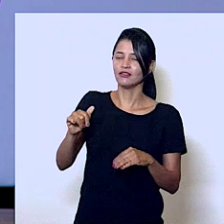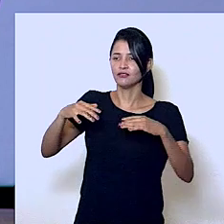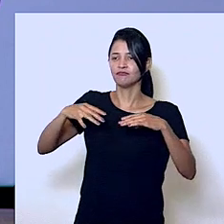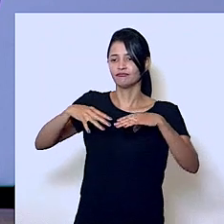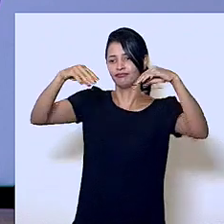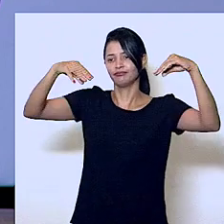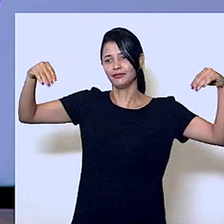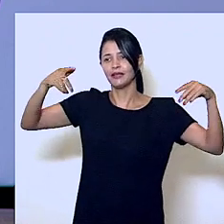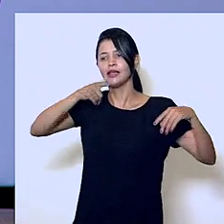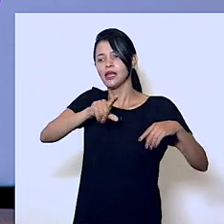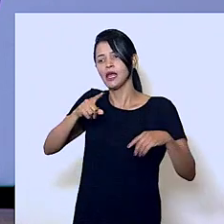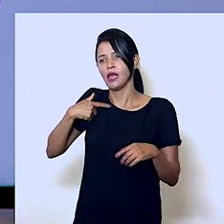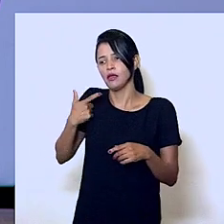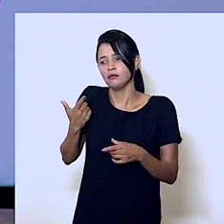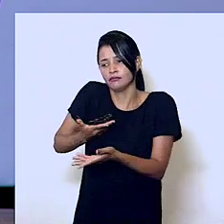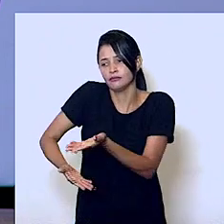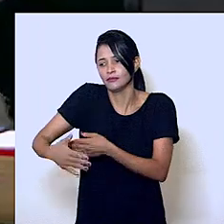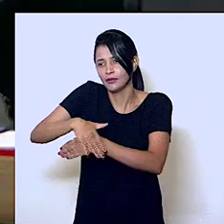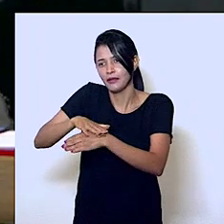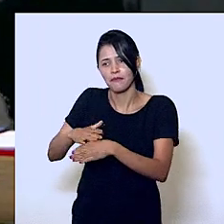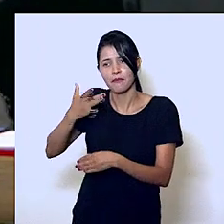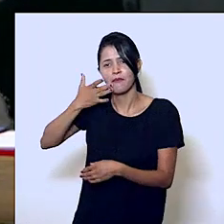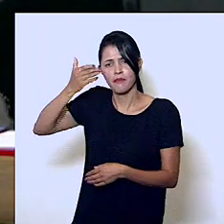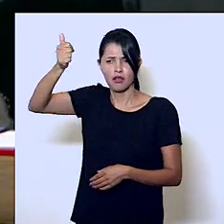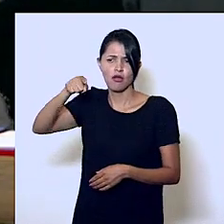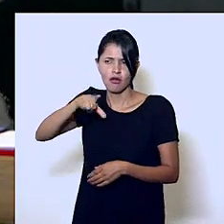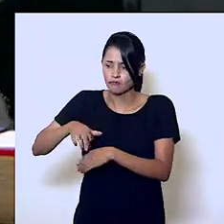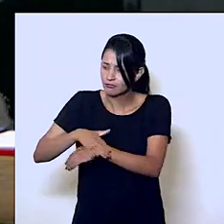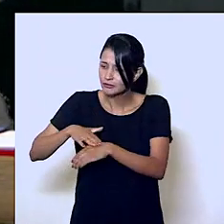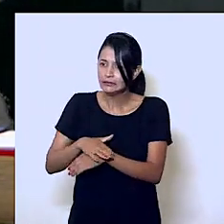mais naturalidade a Vila Planalto do que vinham aqui.